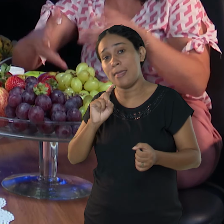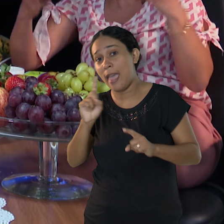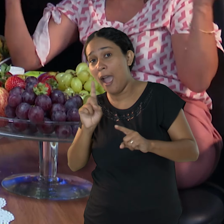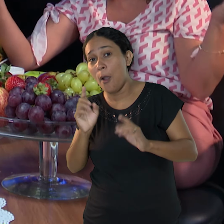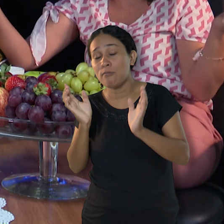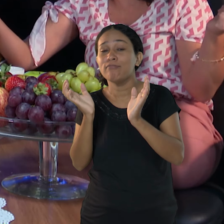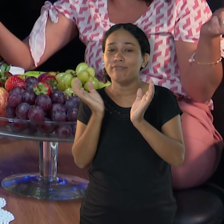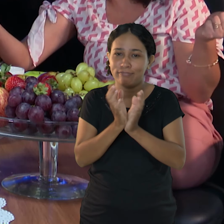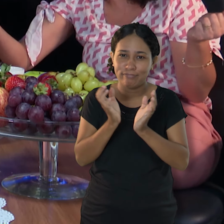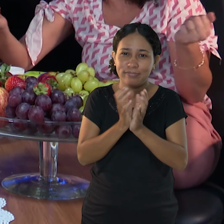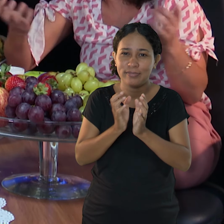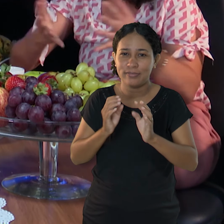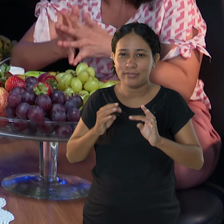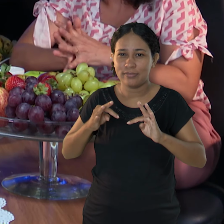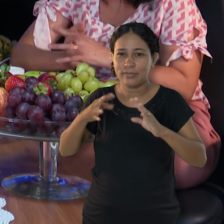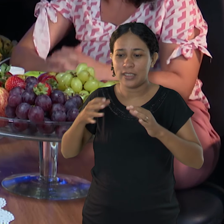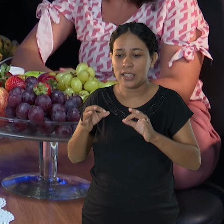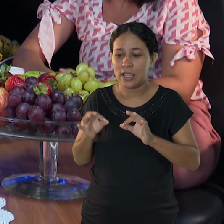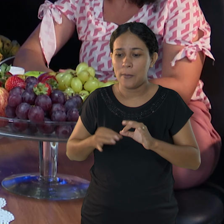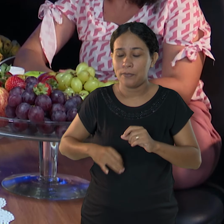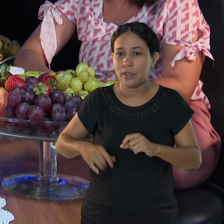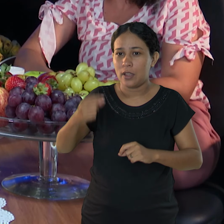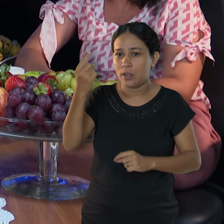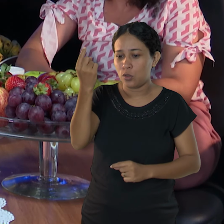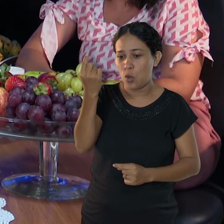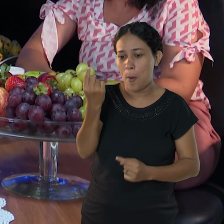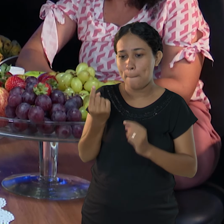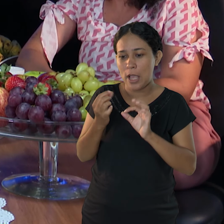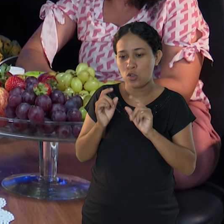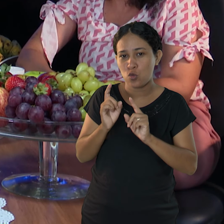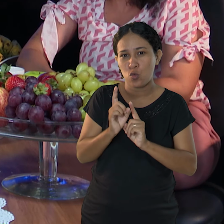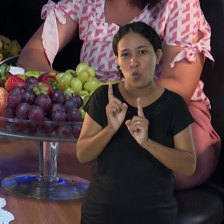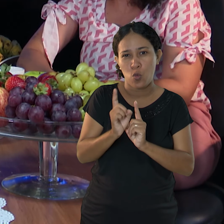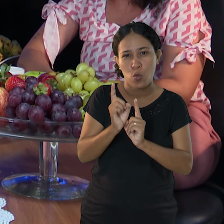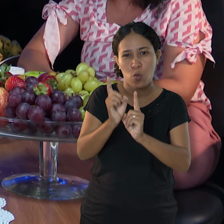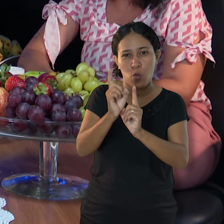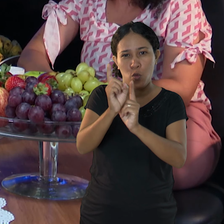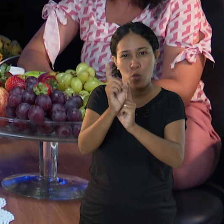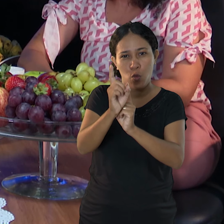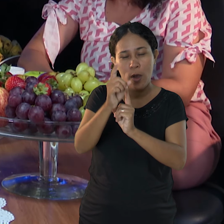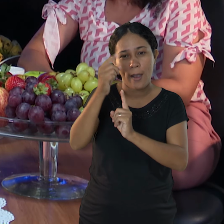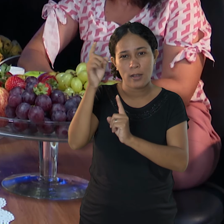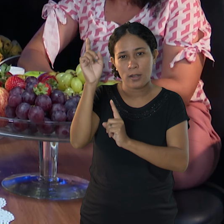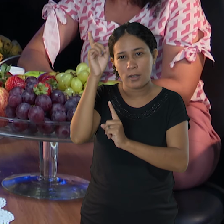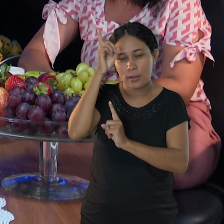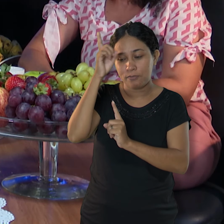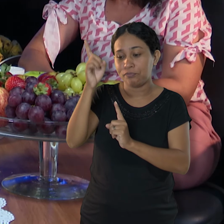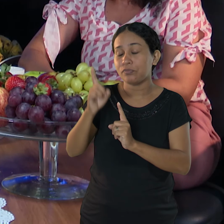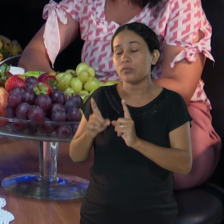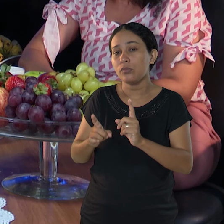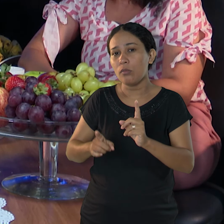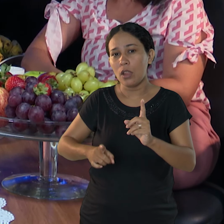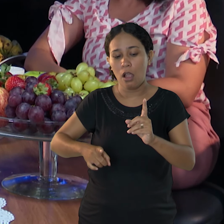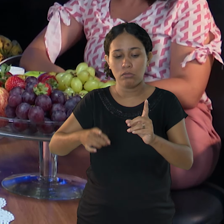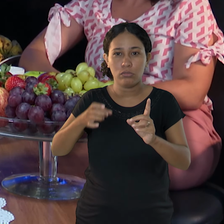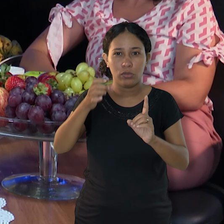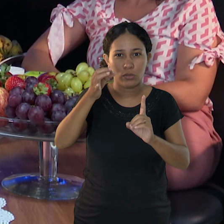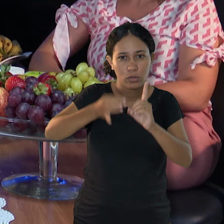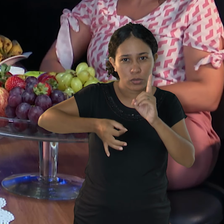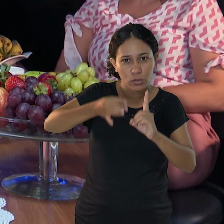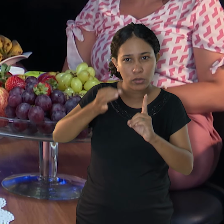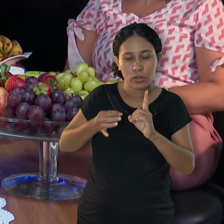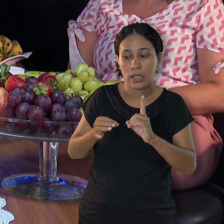assim, tem alguém puxando na frente. E tem que ter um gestor para dois igual bom. você. Então, assim, a desembargadora Tânia acreditou em mim, tava todo mundo me